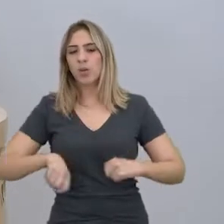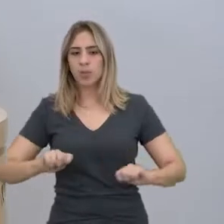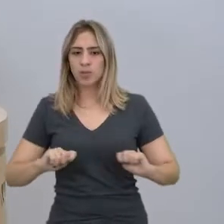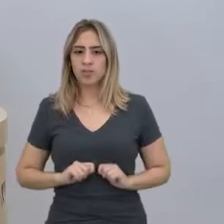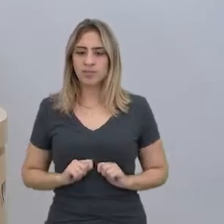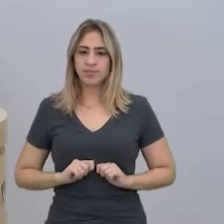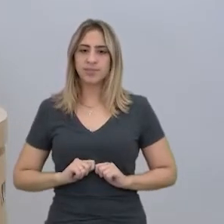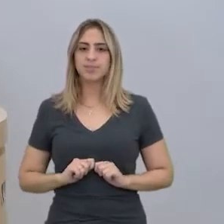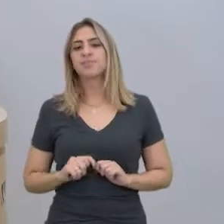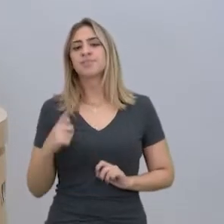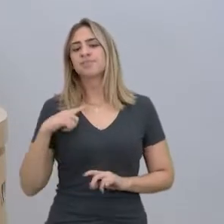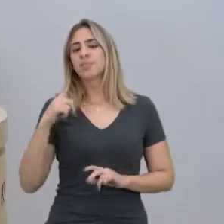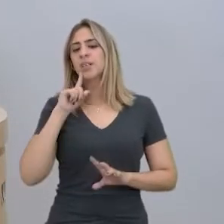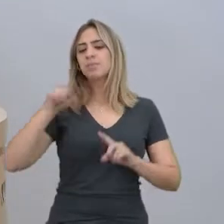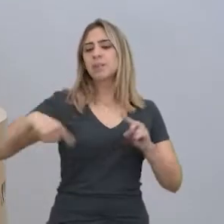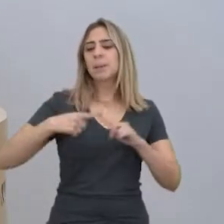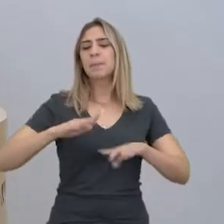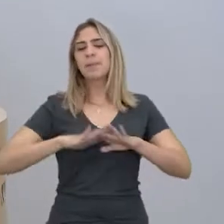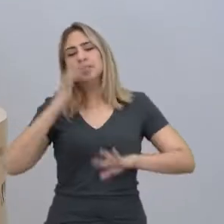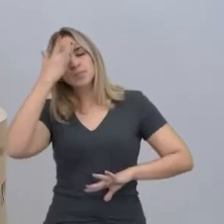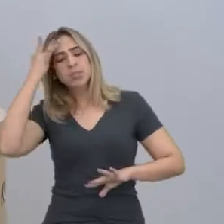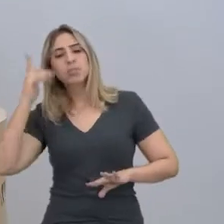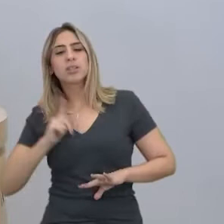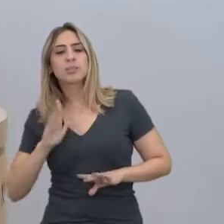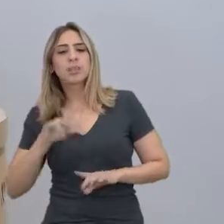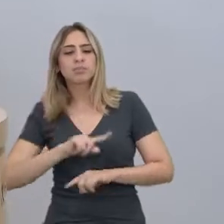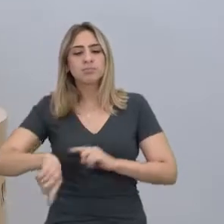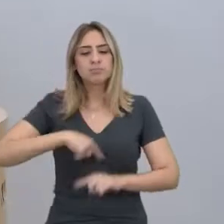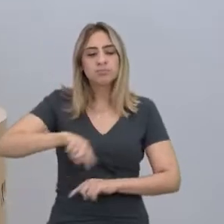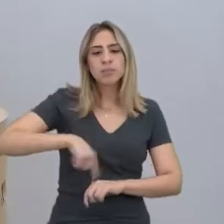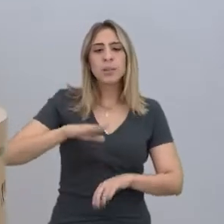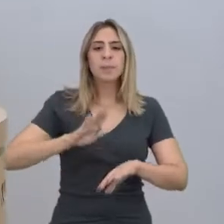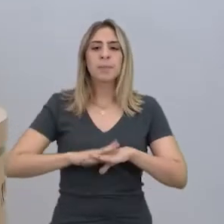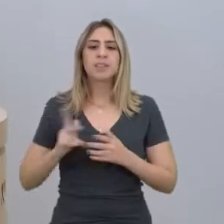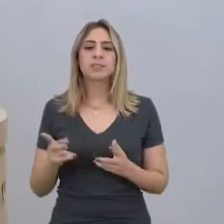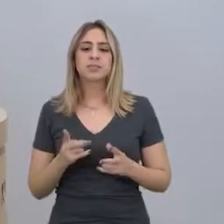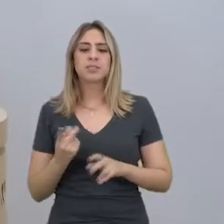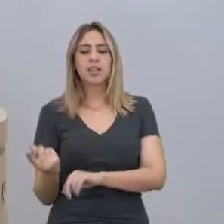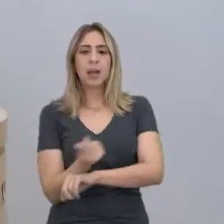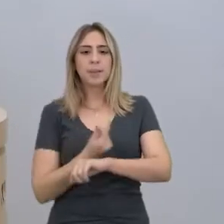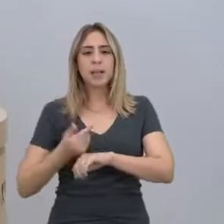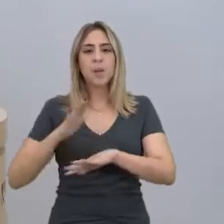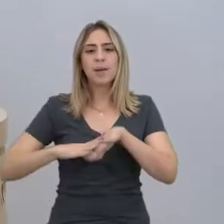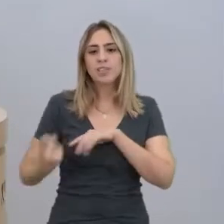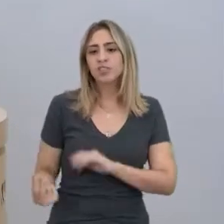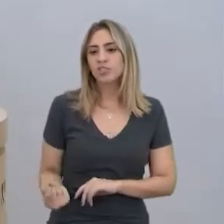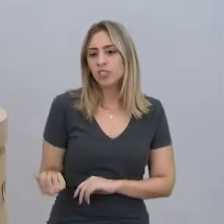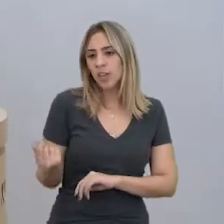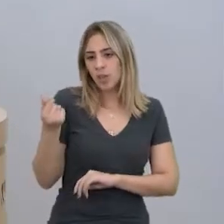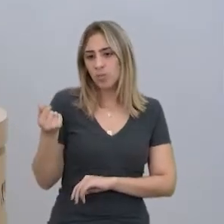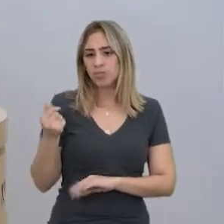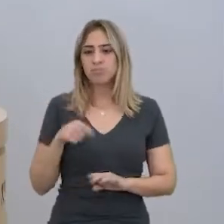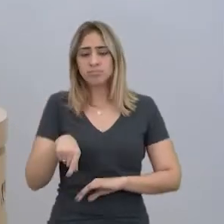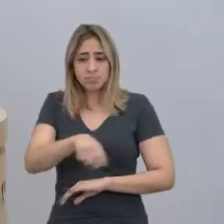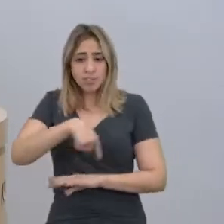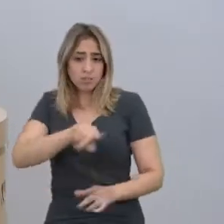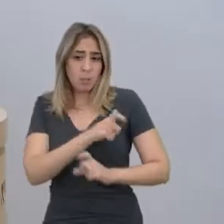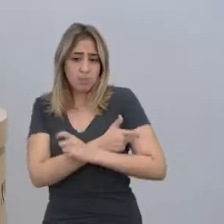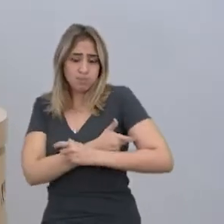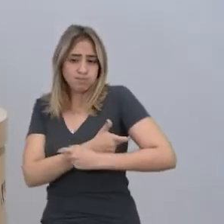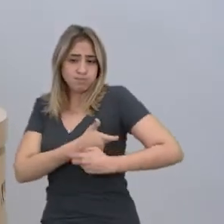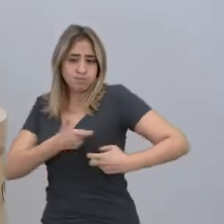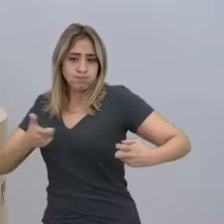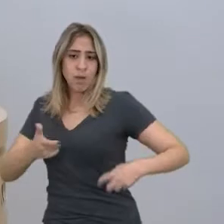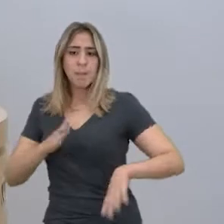estou atingindo mais pessoas, eu estou justamente girando, né, mais capital, mais dinheiro. Isso se estende